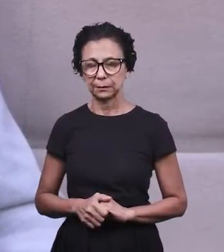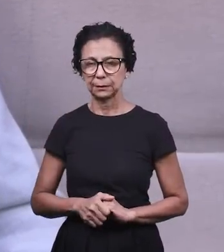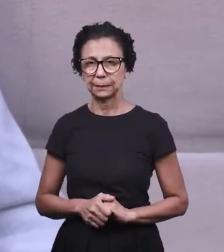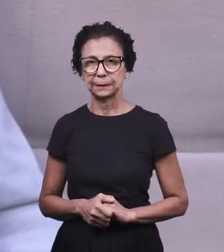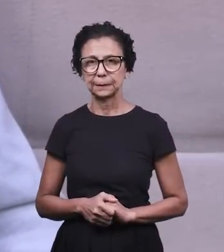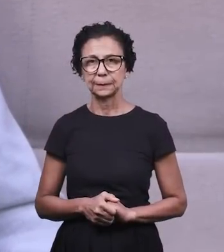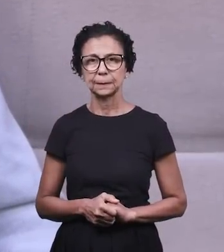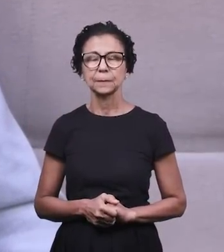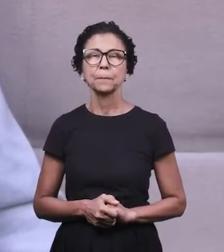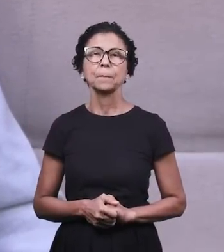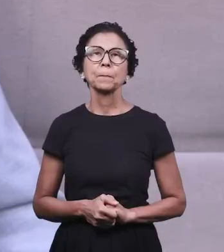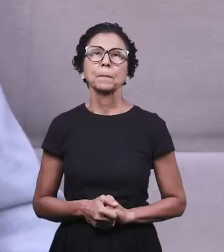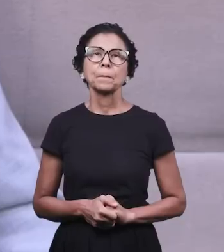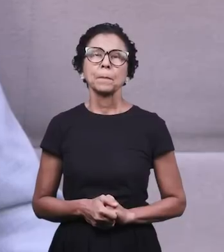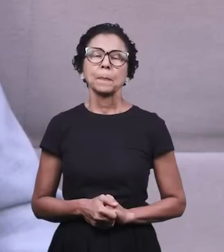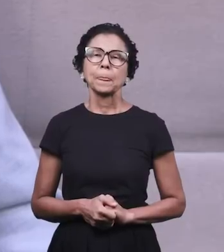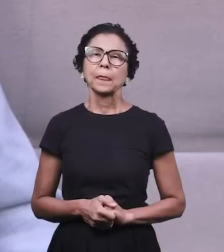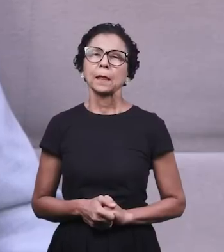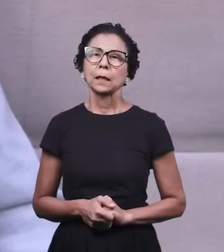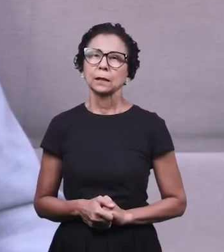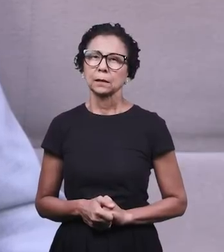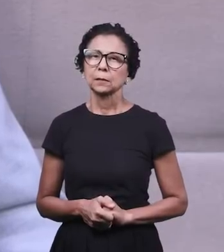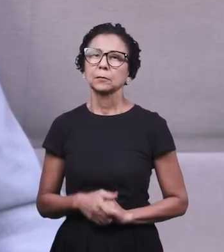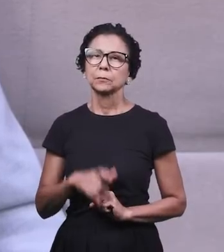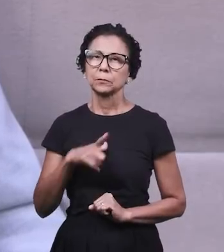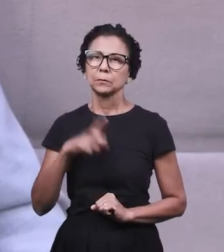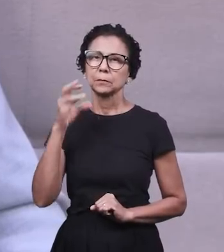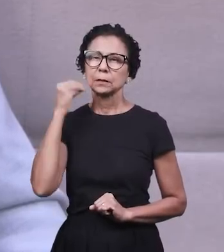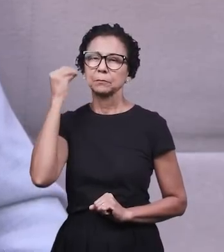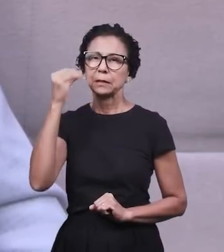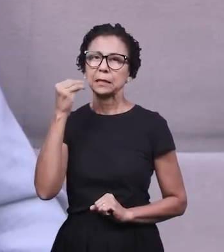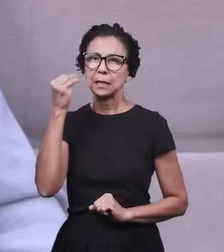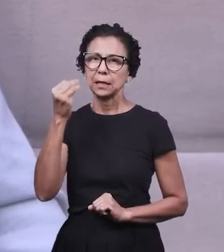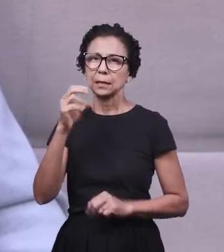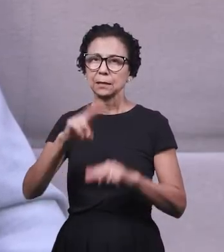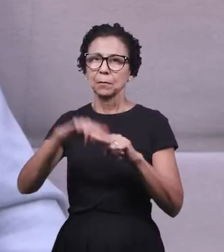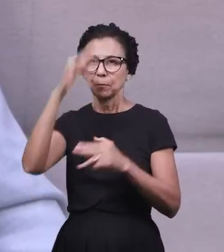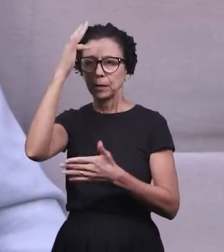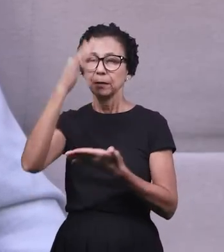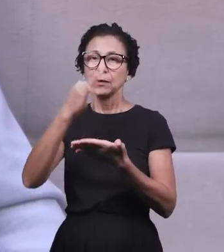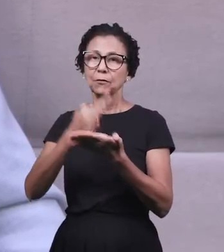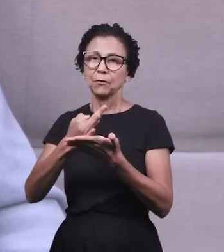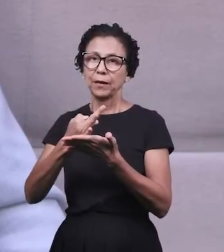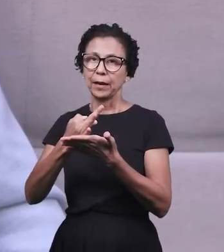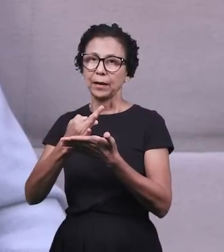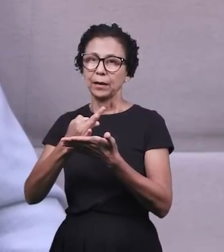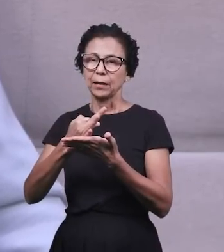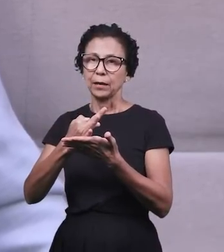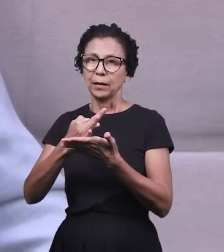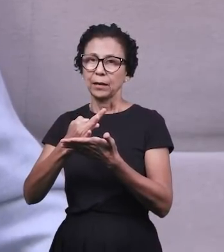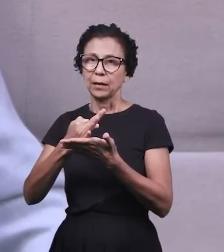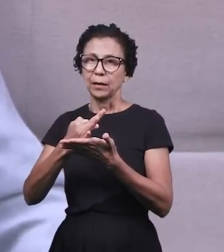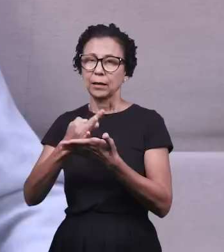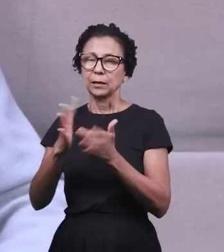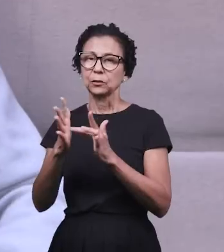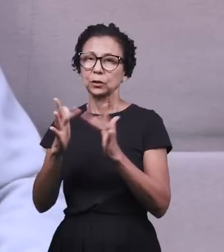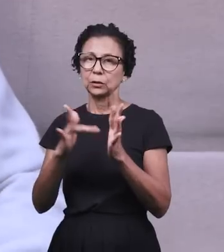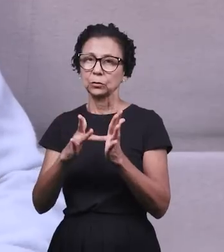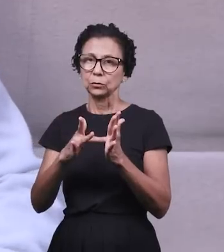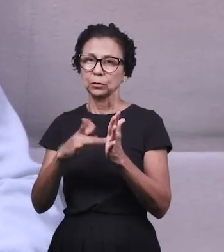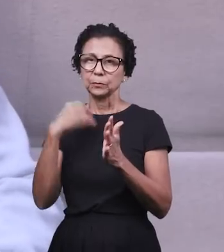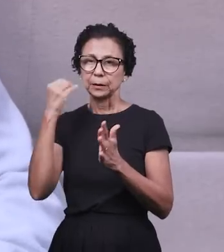verdade uma experiência com Deus pela fé no Senhor